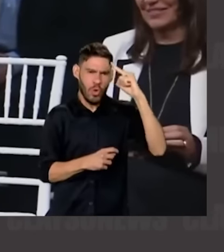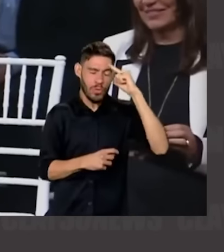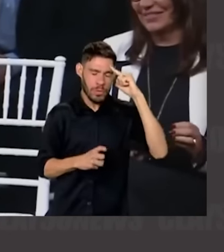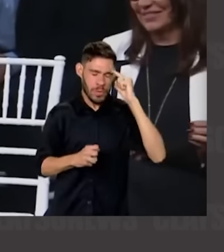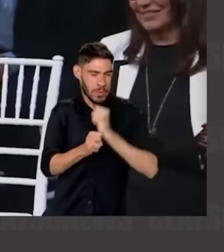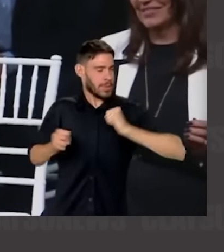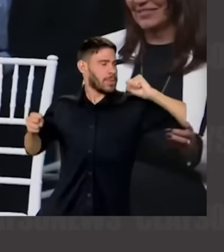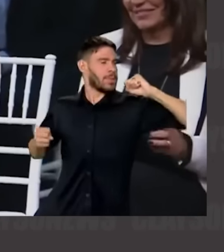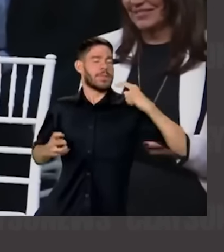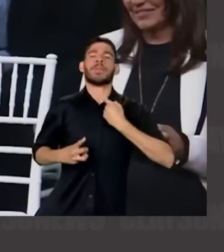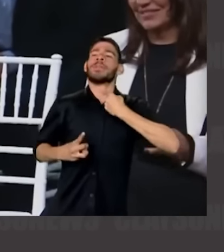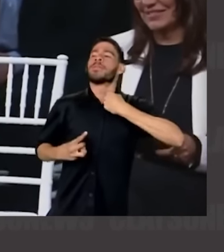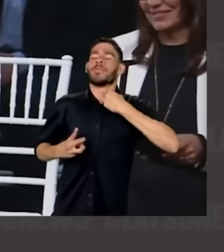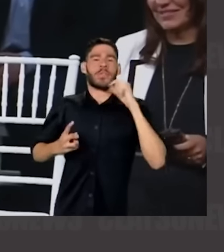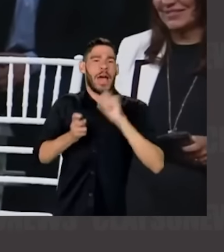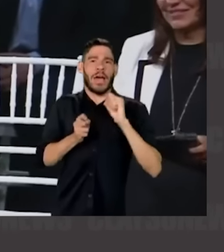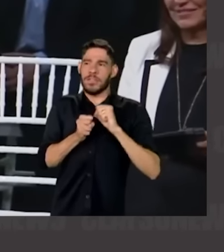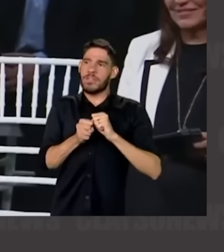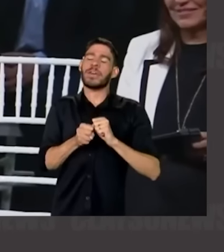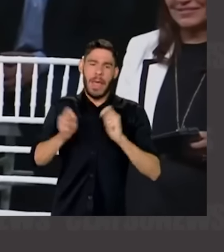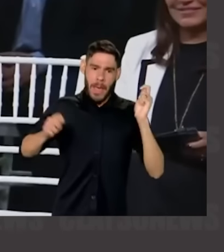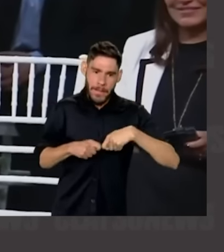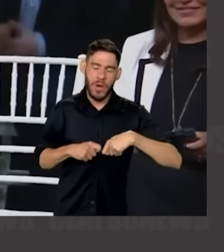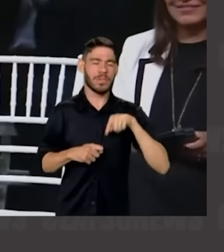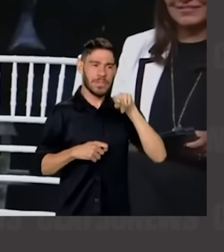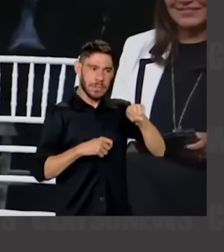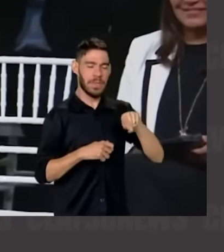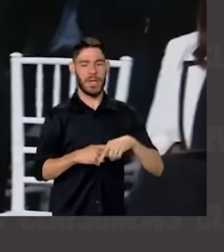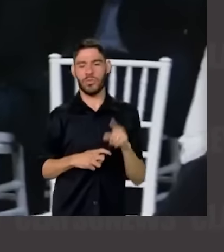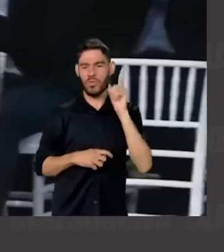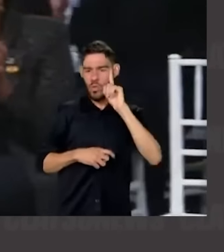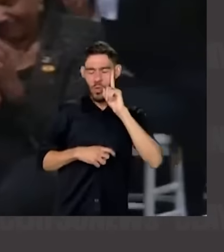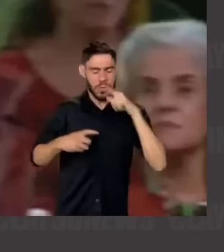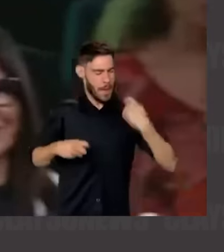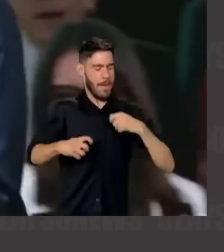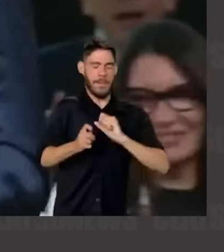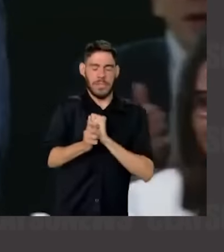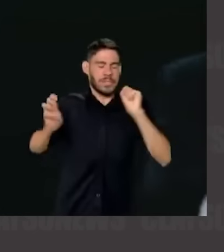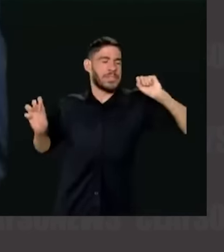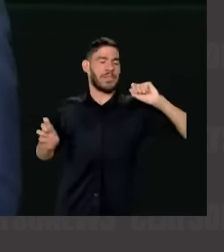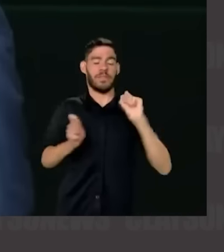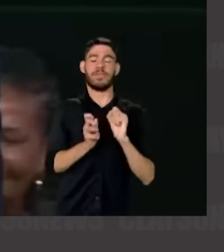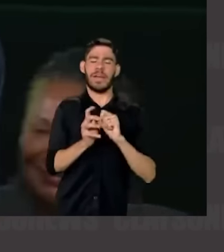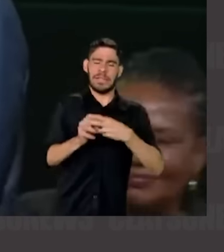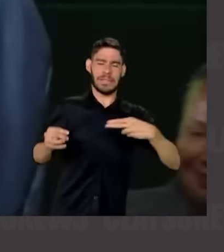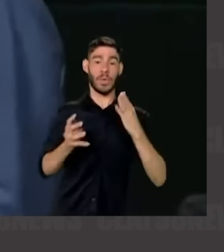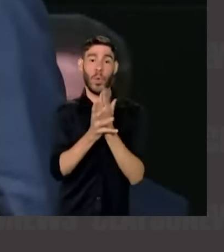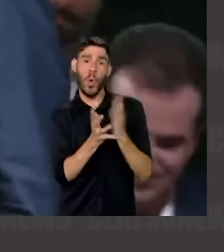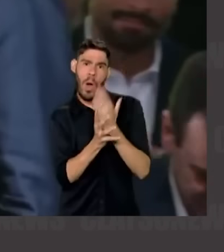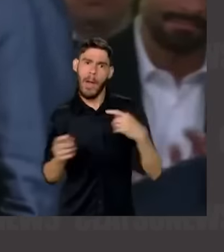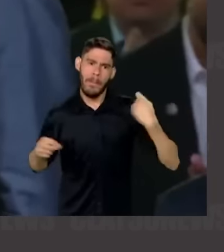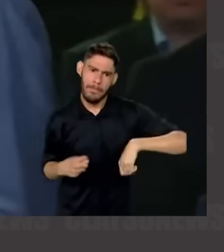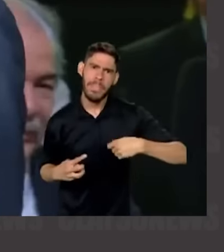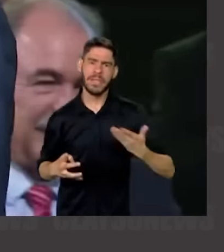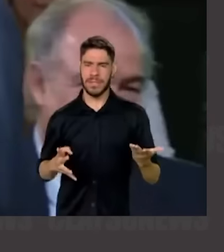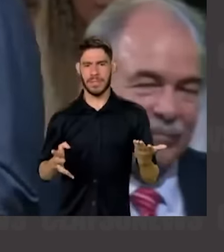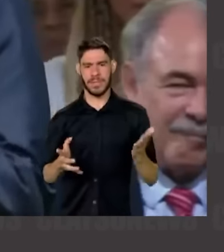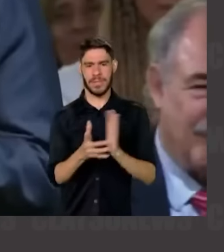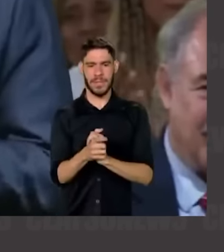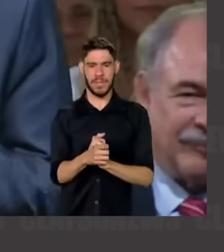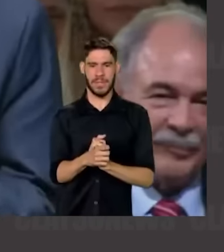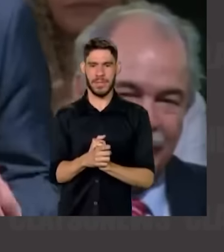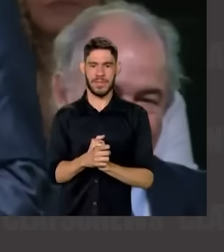com possibilidade e com vontade de realizar aquela causa. Todo dia nós temos que levantar com vontade de fazer alguma coisa.